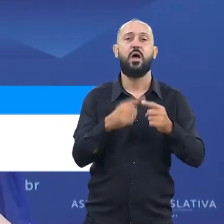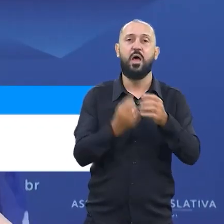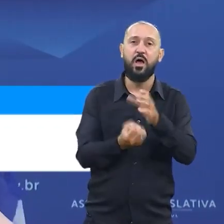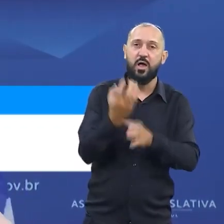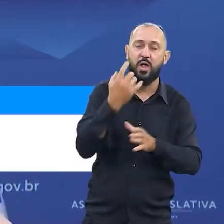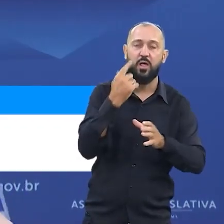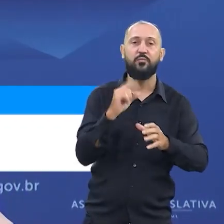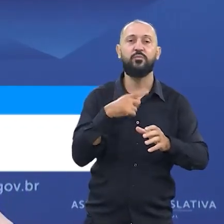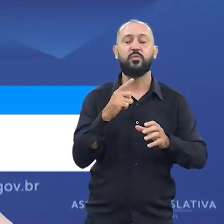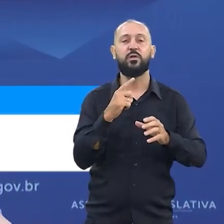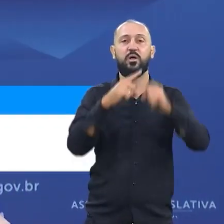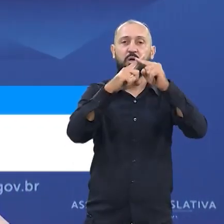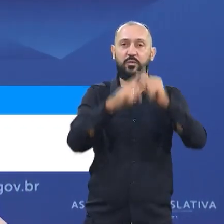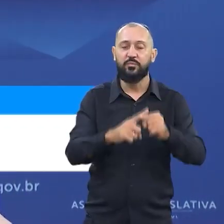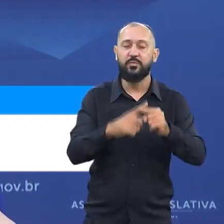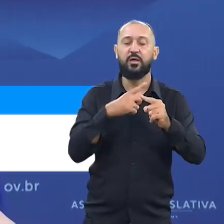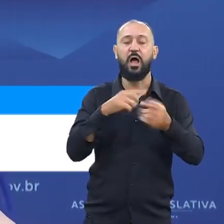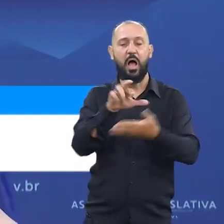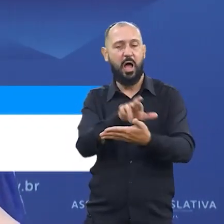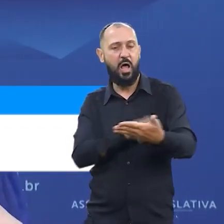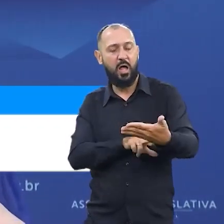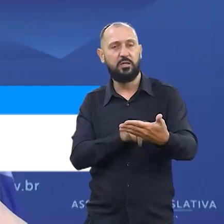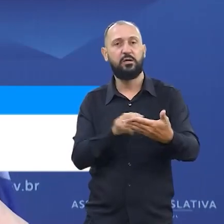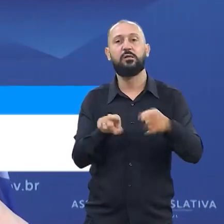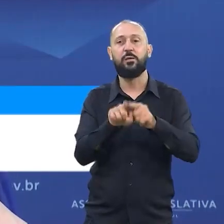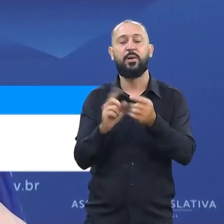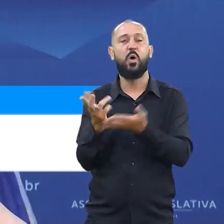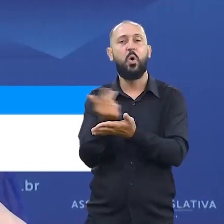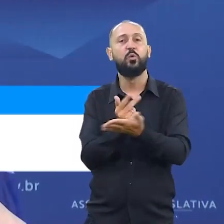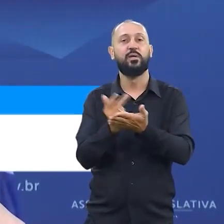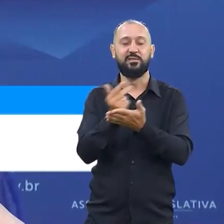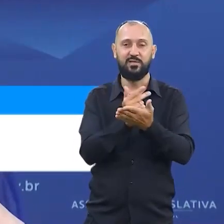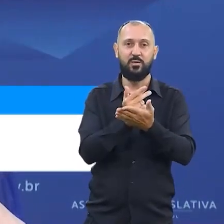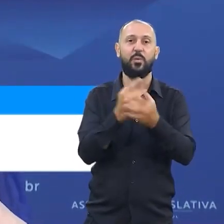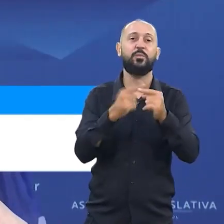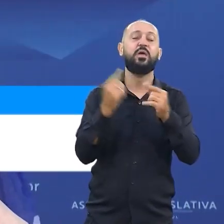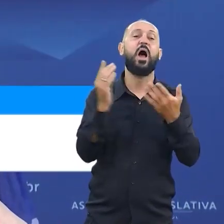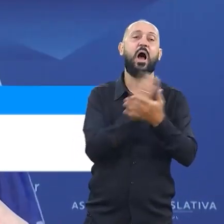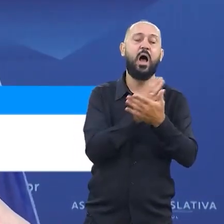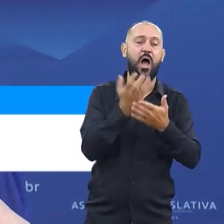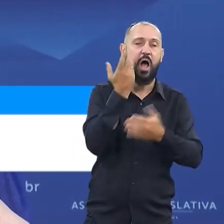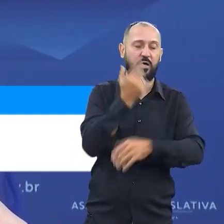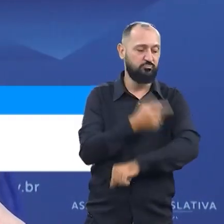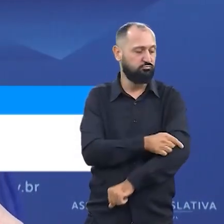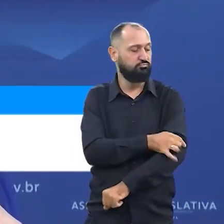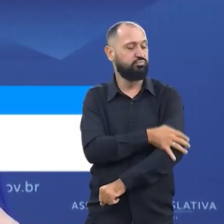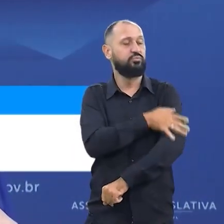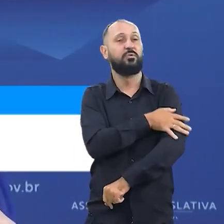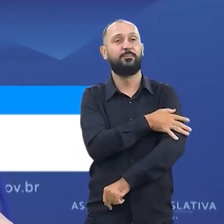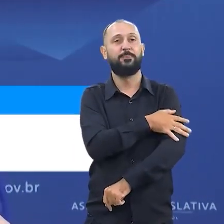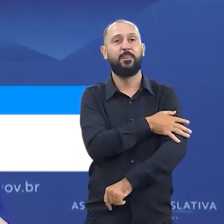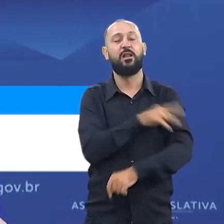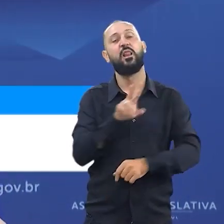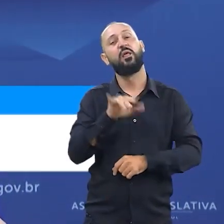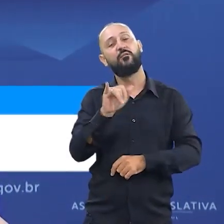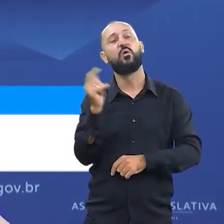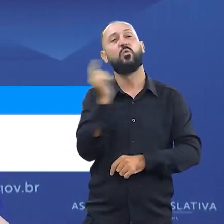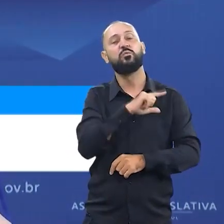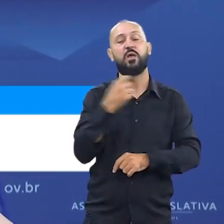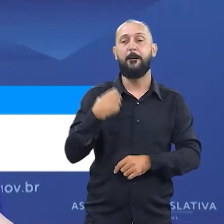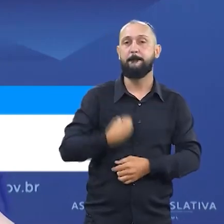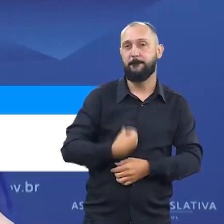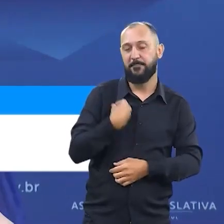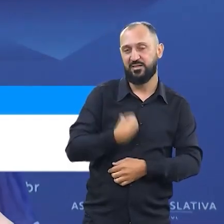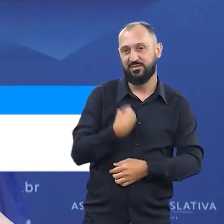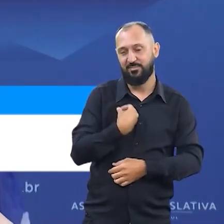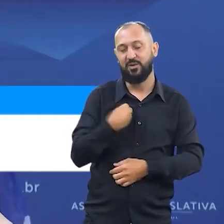séries, por isso a gente criou, além do concurso, além da redação, também o desenho, porque as crianças de série iniciais, elas